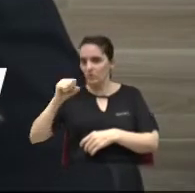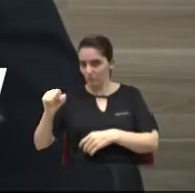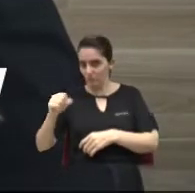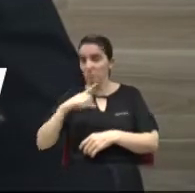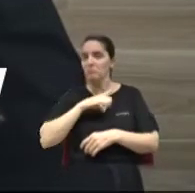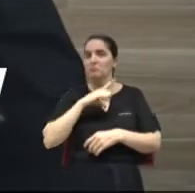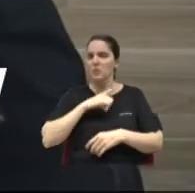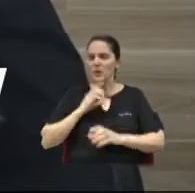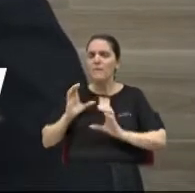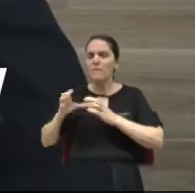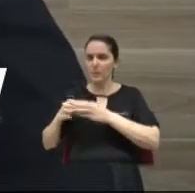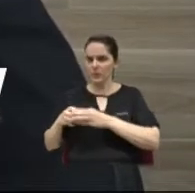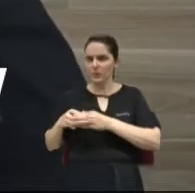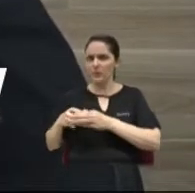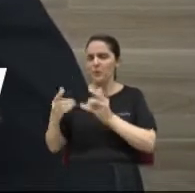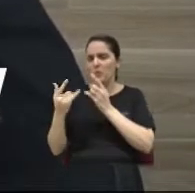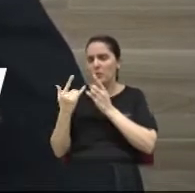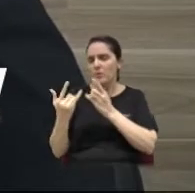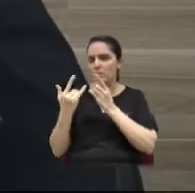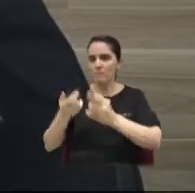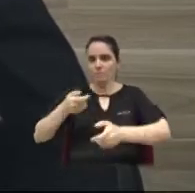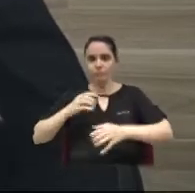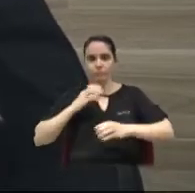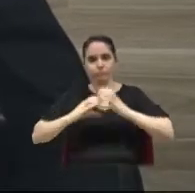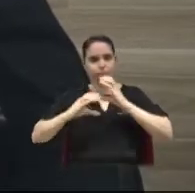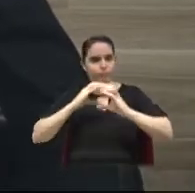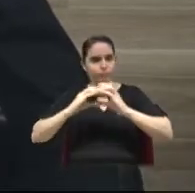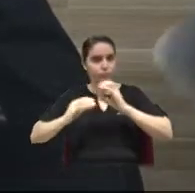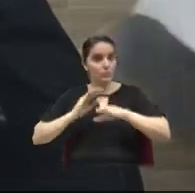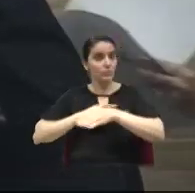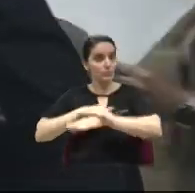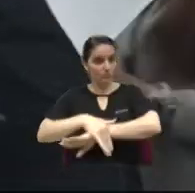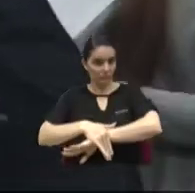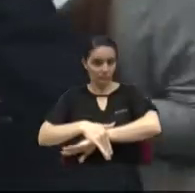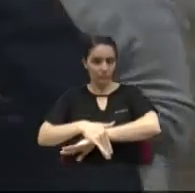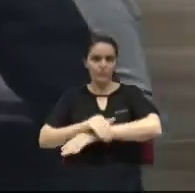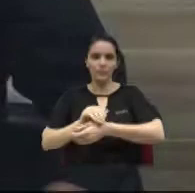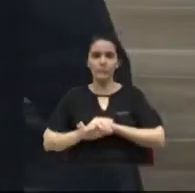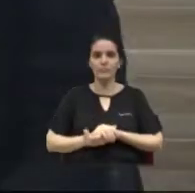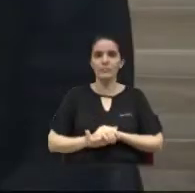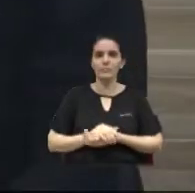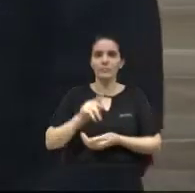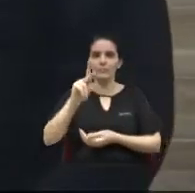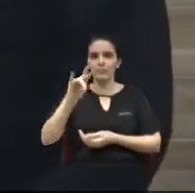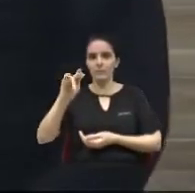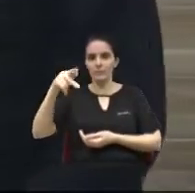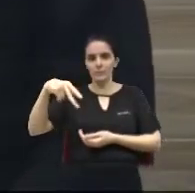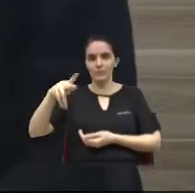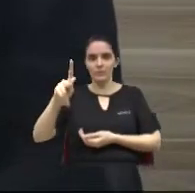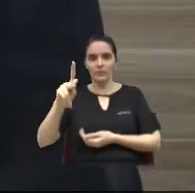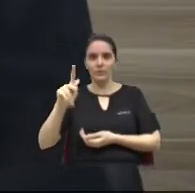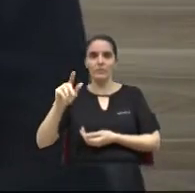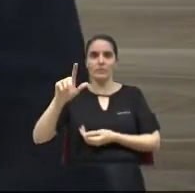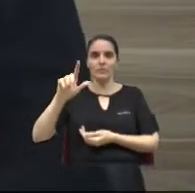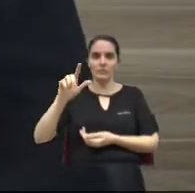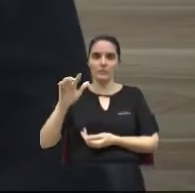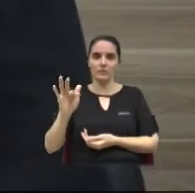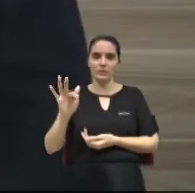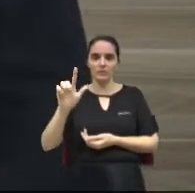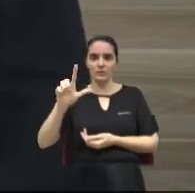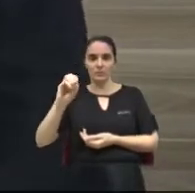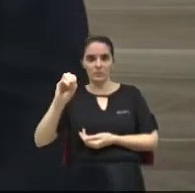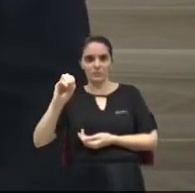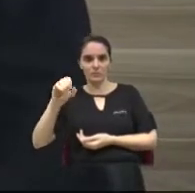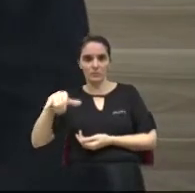Limeira tocando aí na noite. Bandas cover tanto do Pink Floyd, AC/DC, Deep Purple, Led Zeppelin,